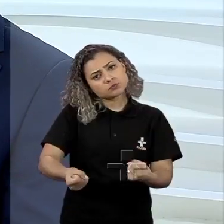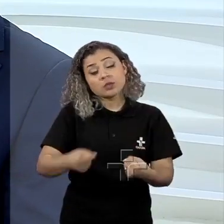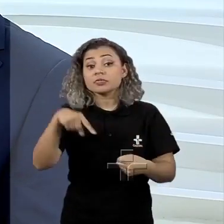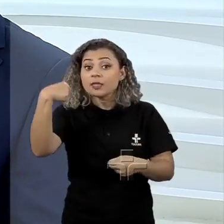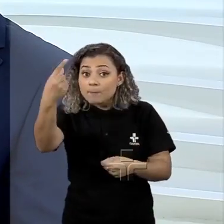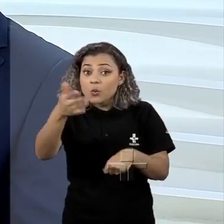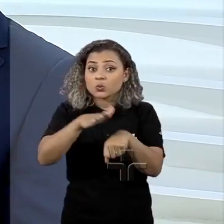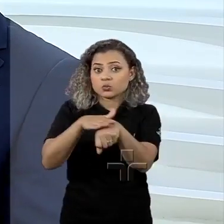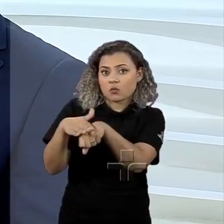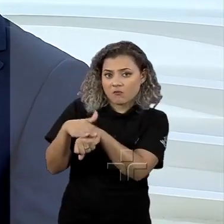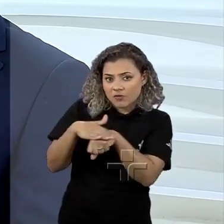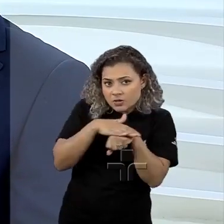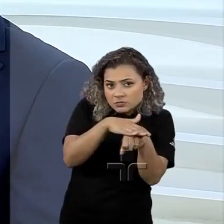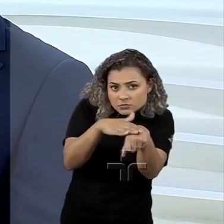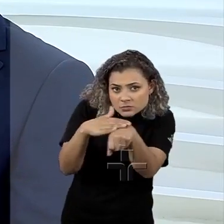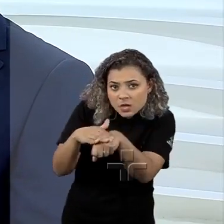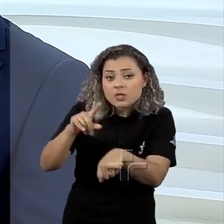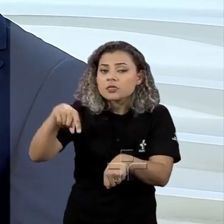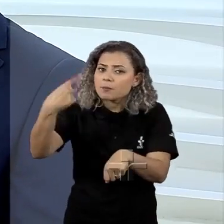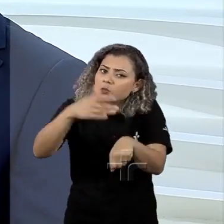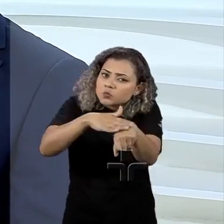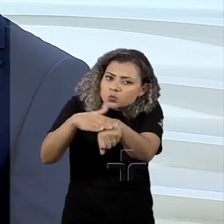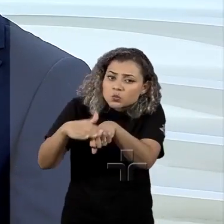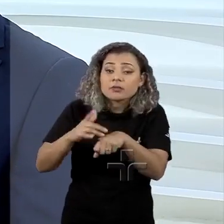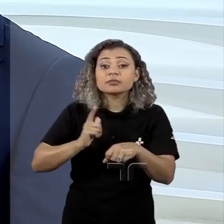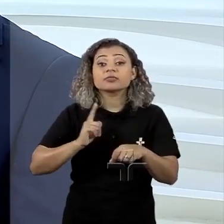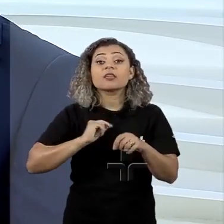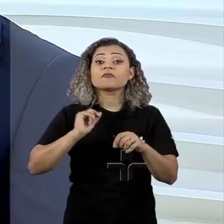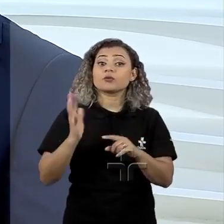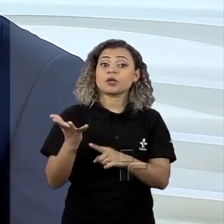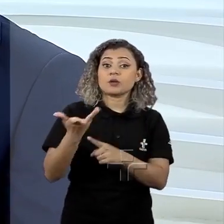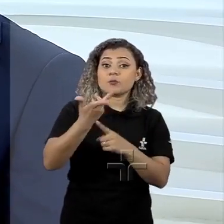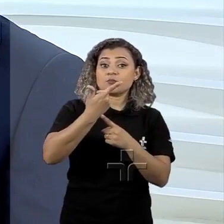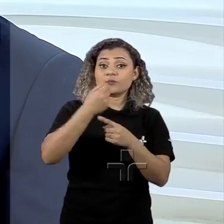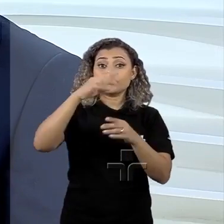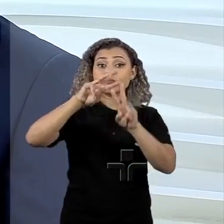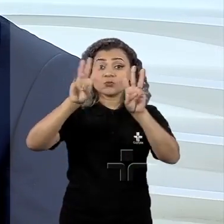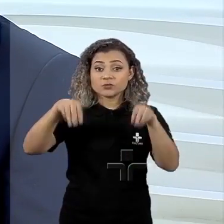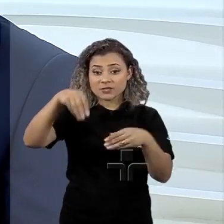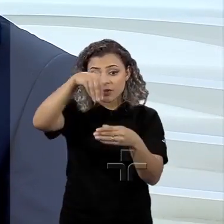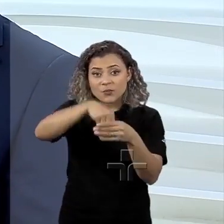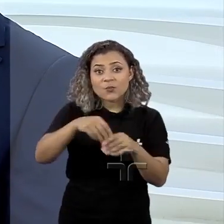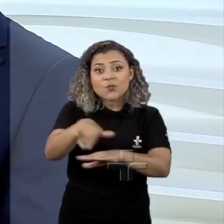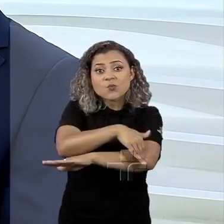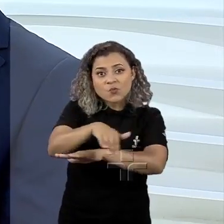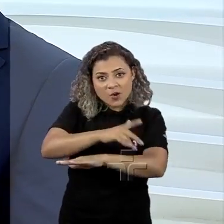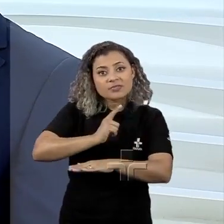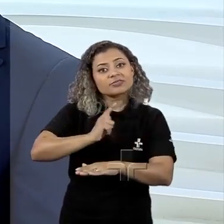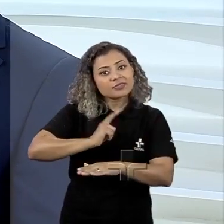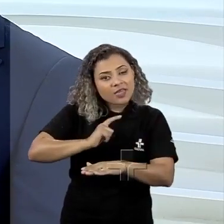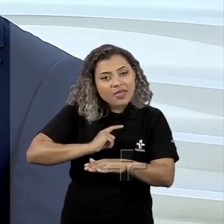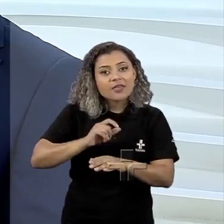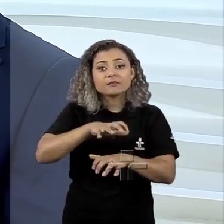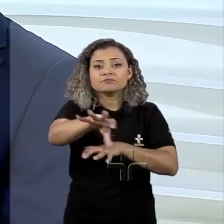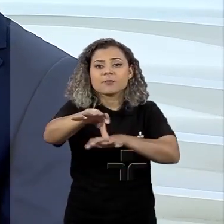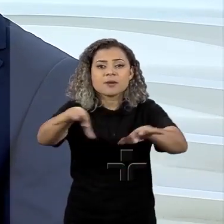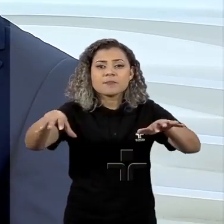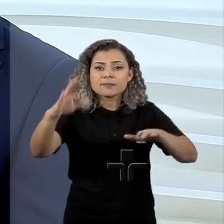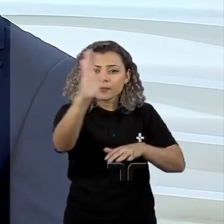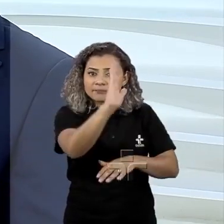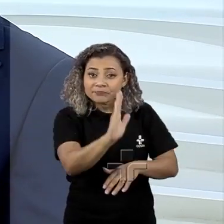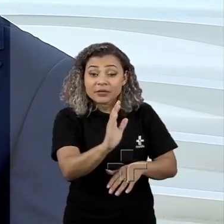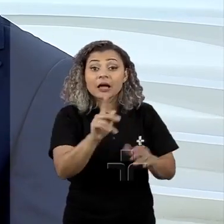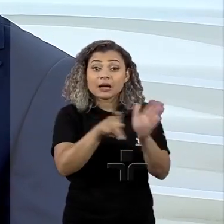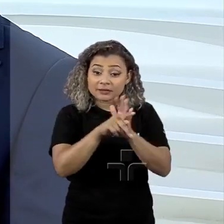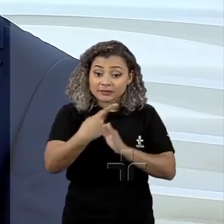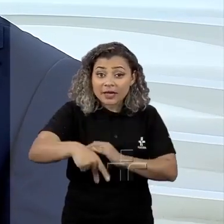com eles, criamos os MARs, os Museus de Arte de Rua. Hoje, São Paulo tem 12 museus de arte de rua, espalhados pela cidade, sobretudo nas